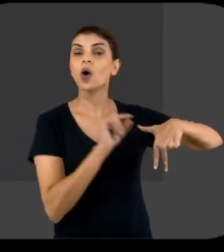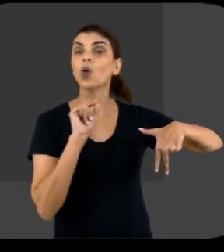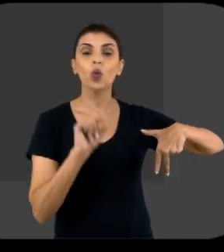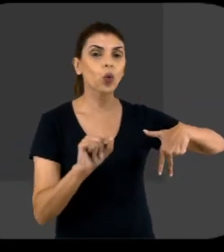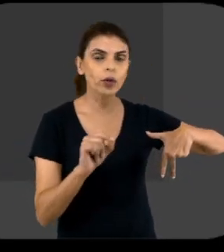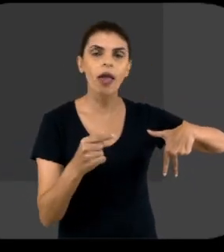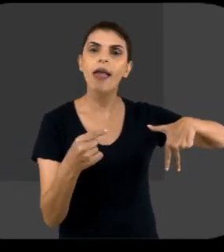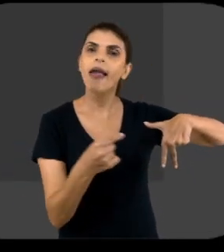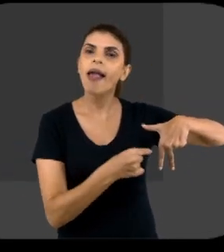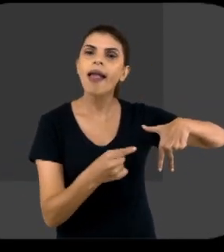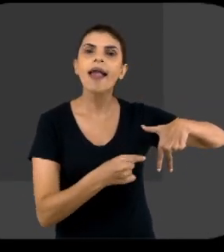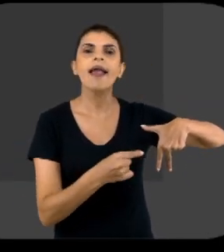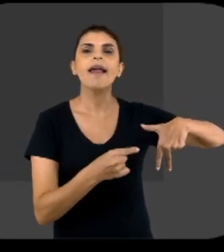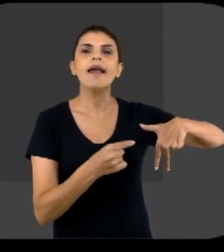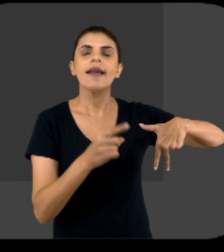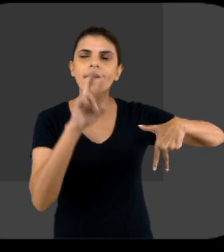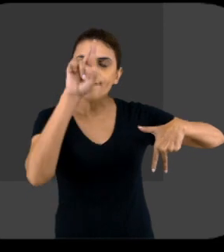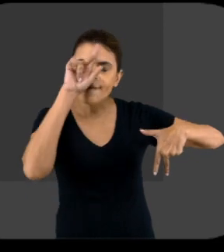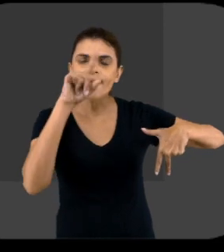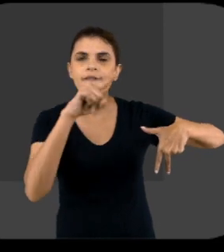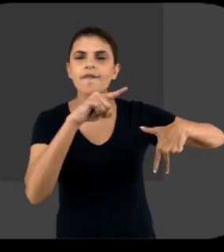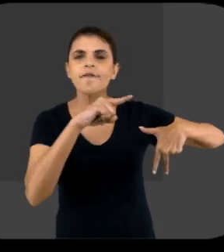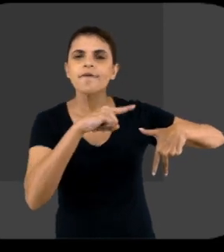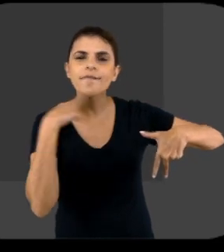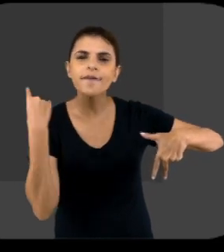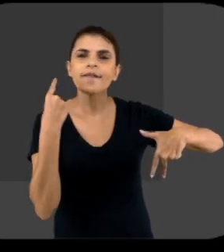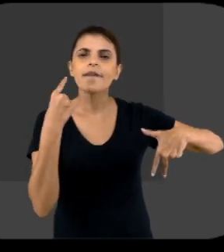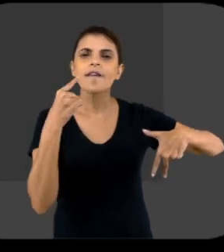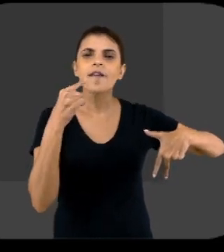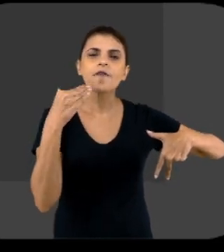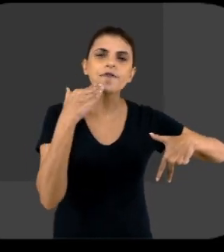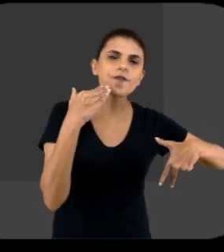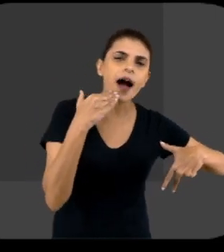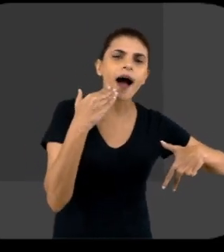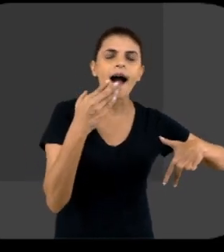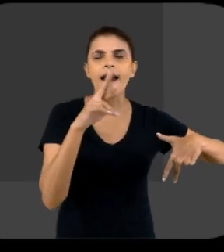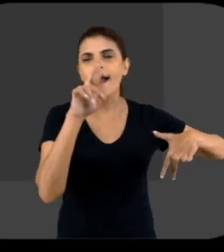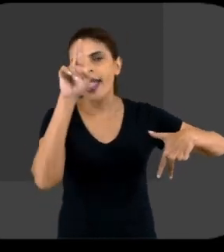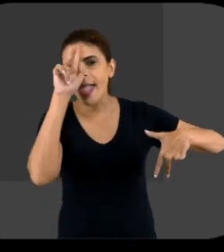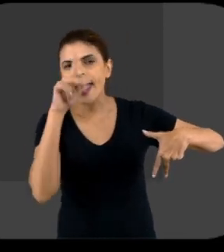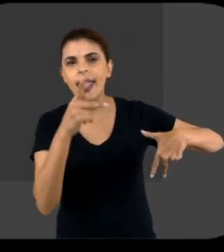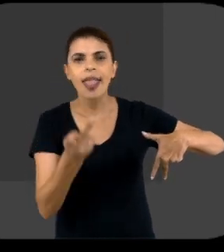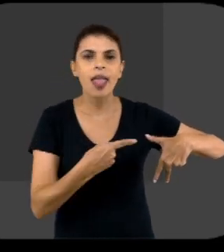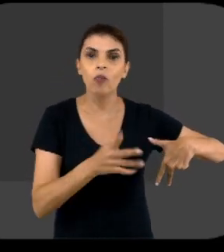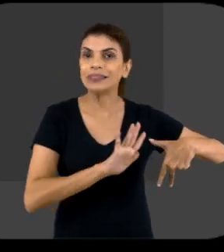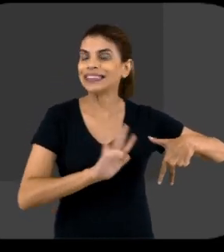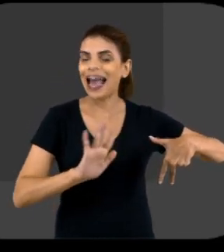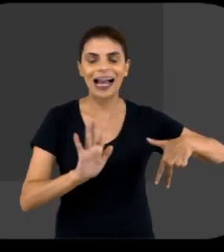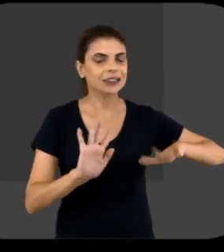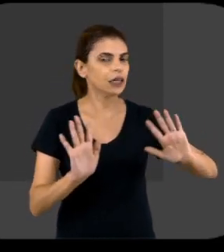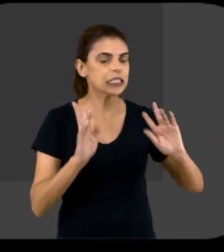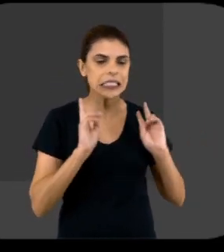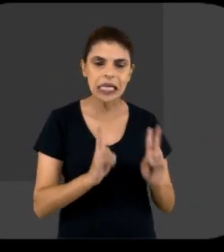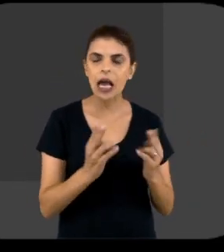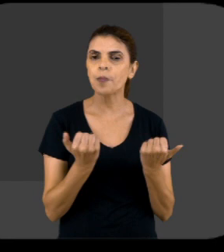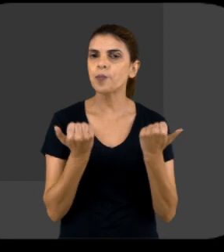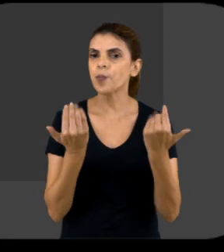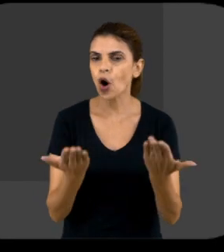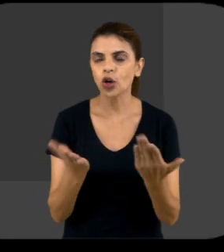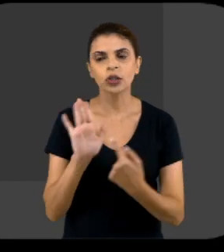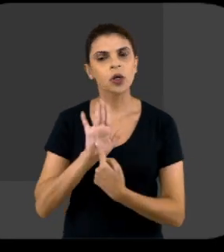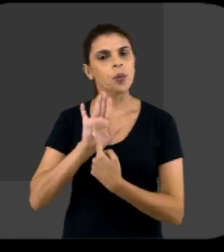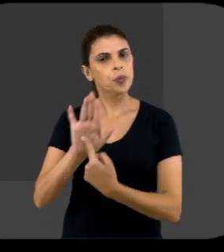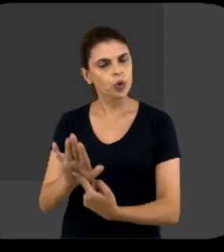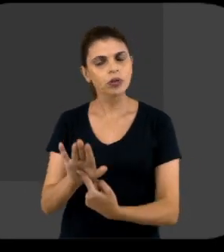seria o menor índice possível de falhas e erros na questão analítica. A gente precisa ter a